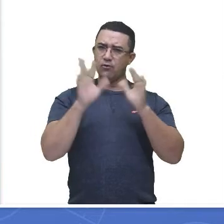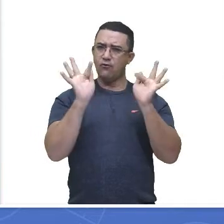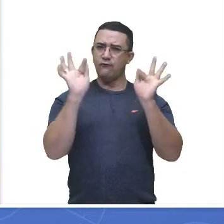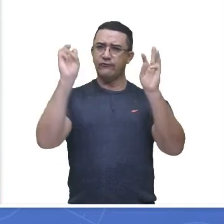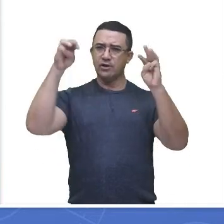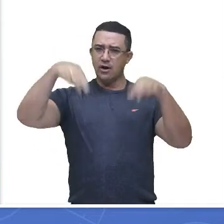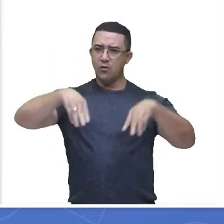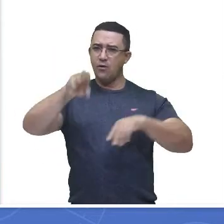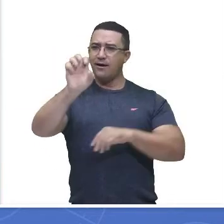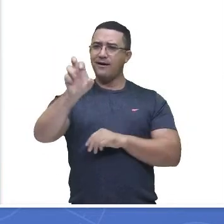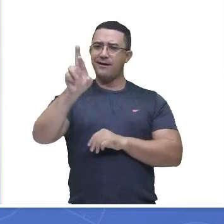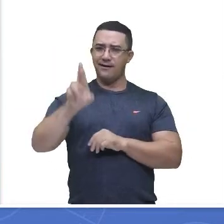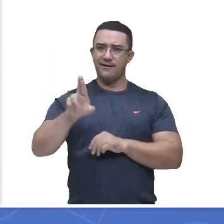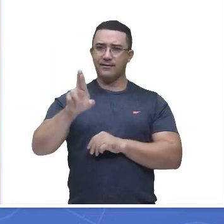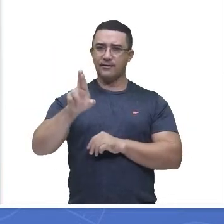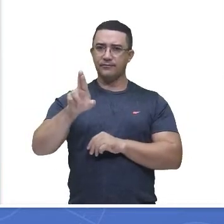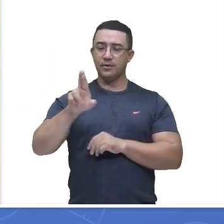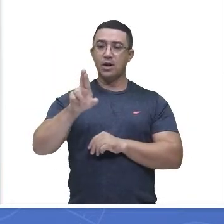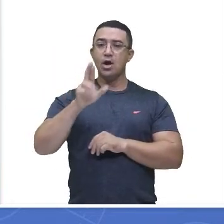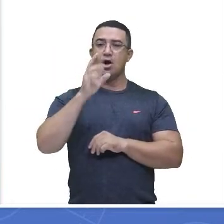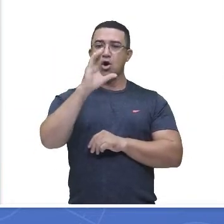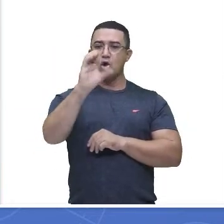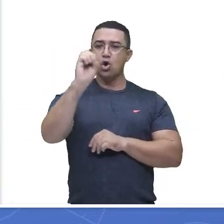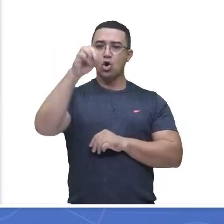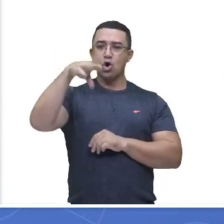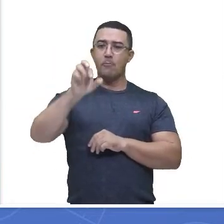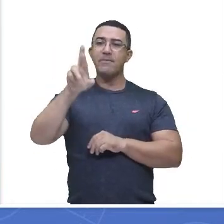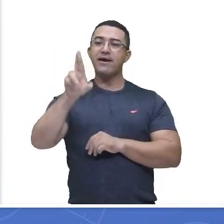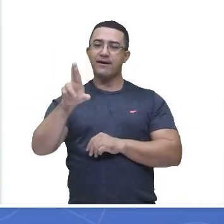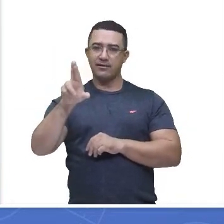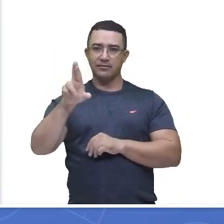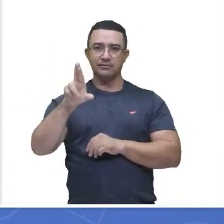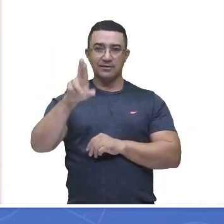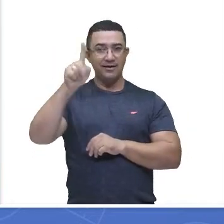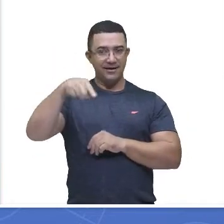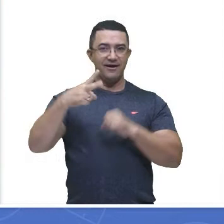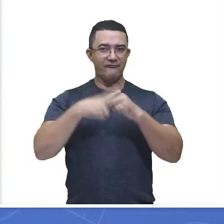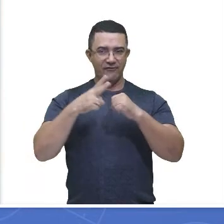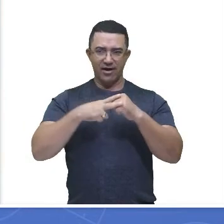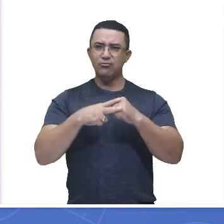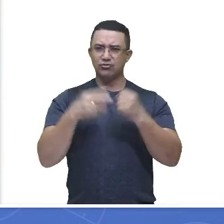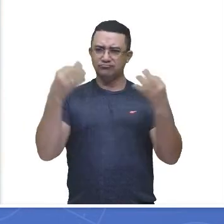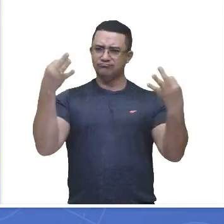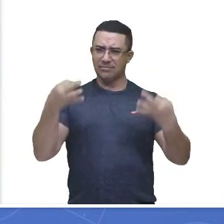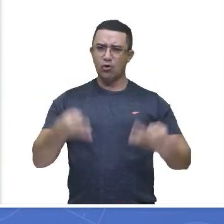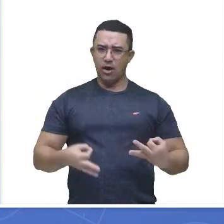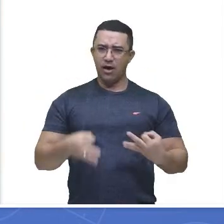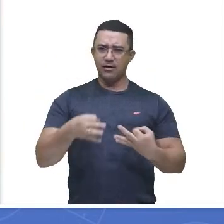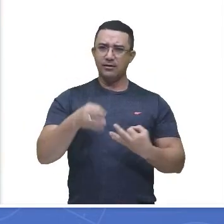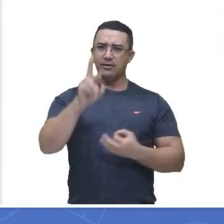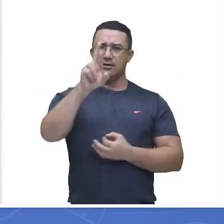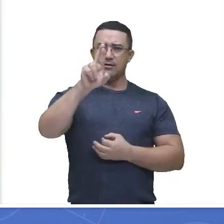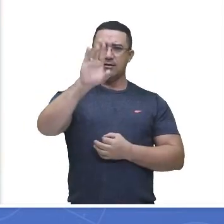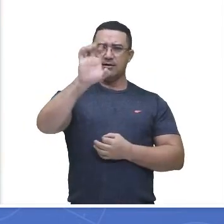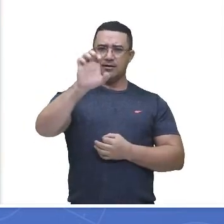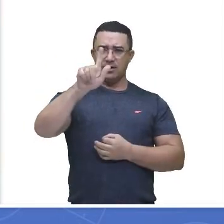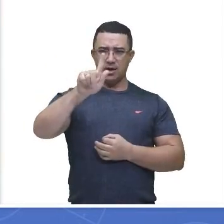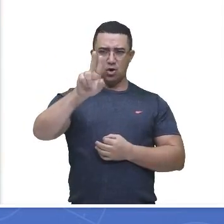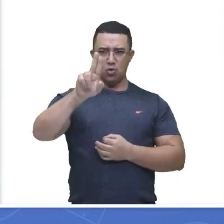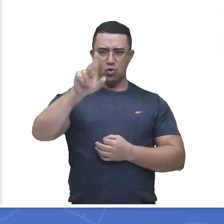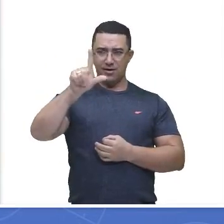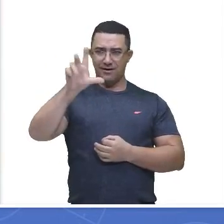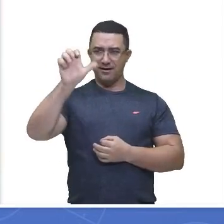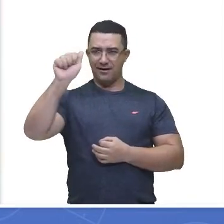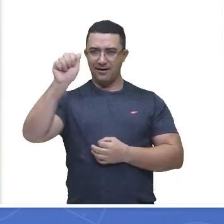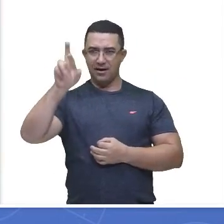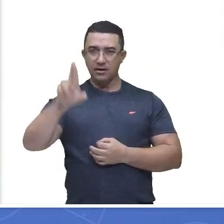que aqui, verbo comer, só para você ver que ele é regular, né? E aí, o radical dele vai